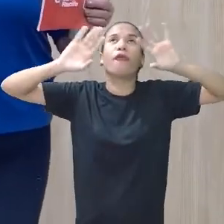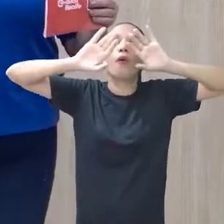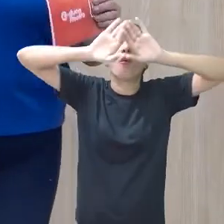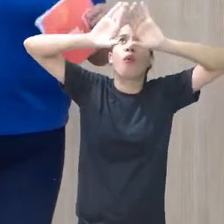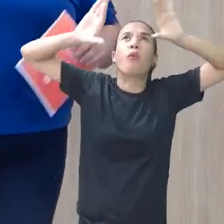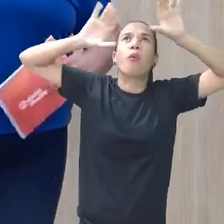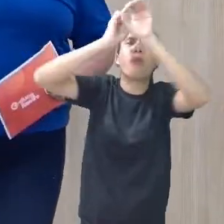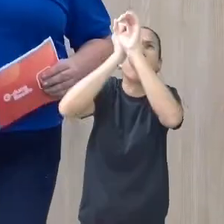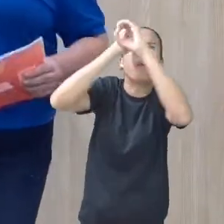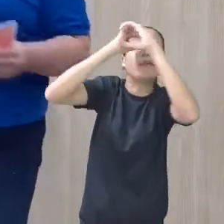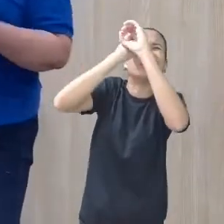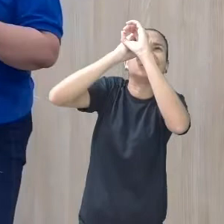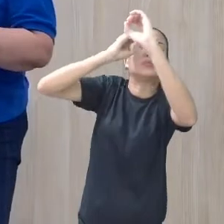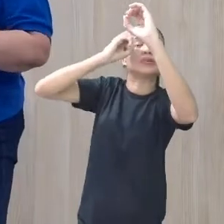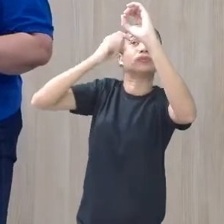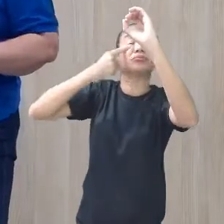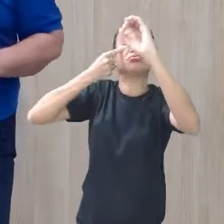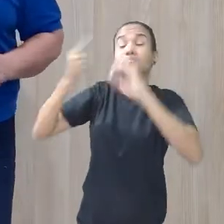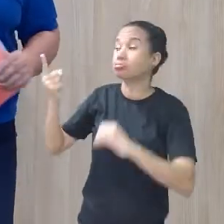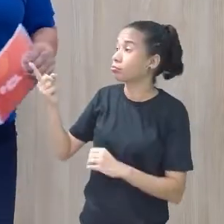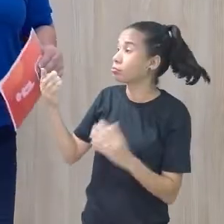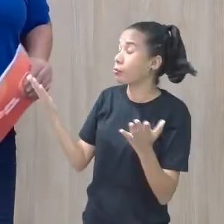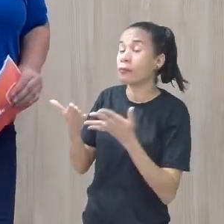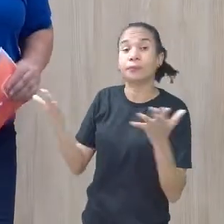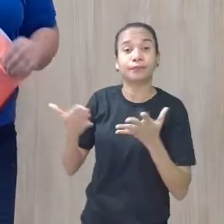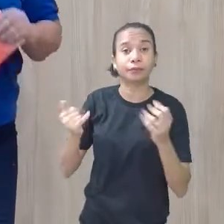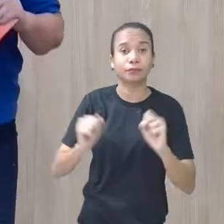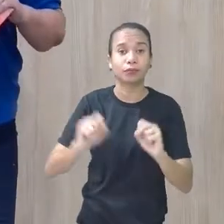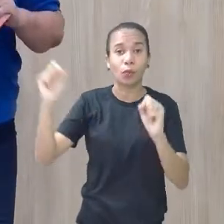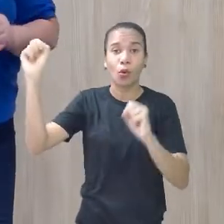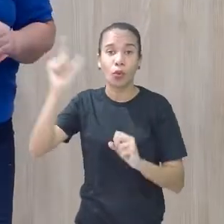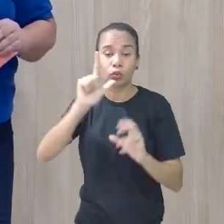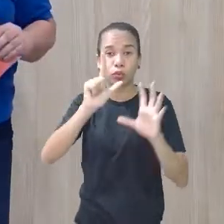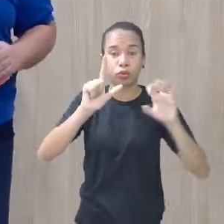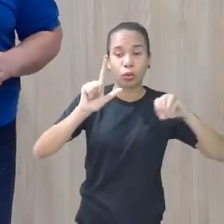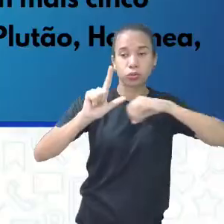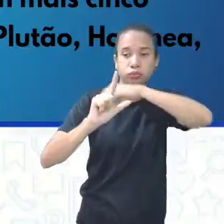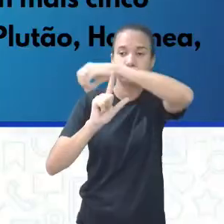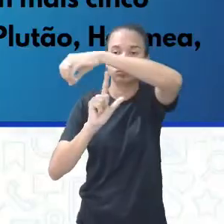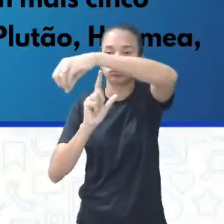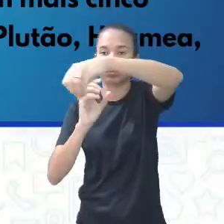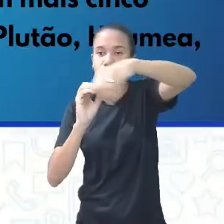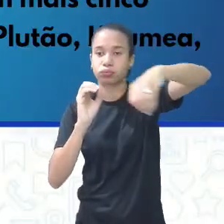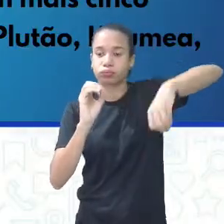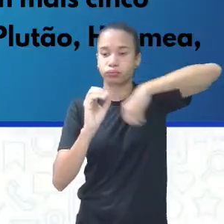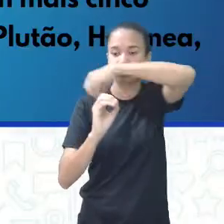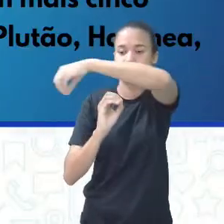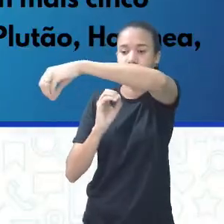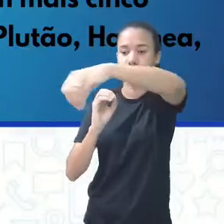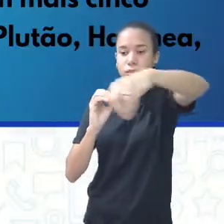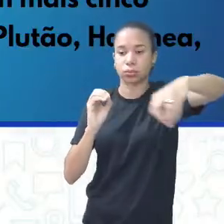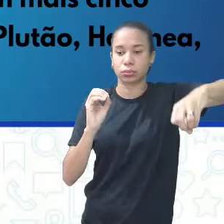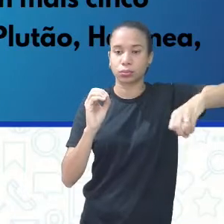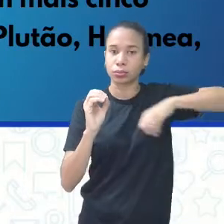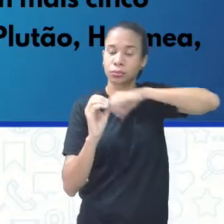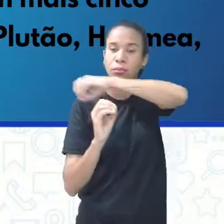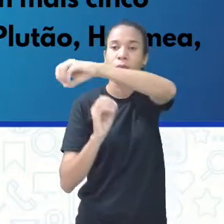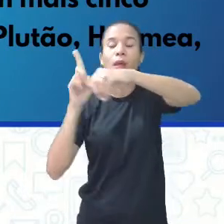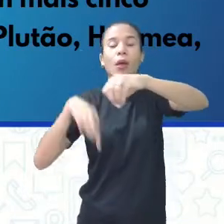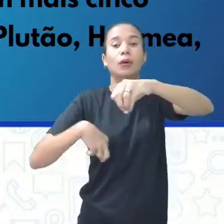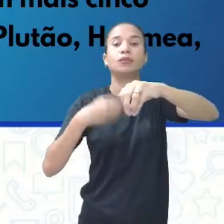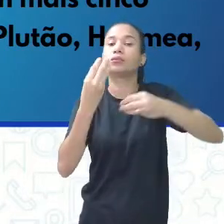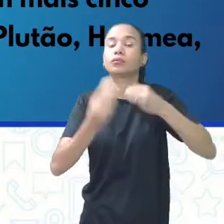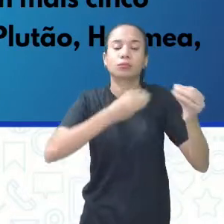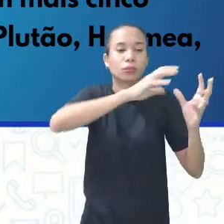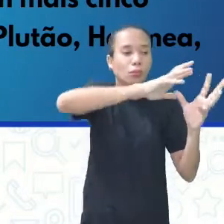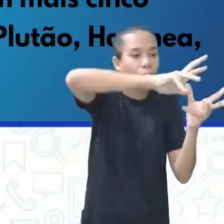dessa curiosidade, e aí eu trouxe para vocês a questão aí do sistema solar, né? E o sistema solar, ele é um conjunto